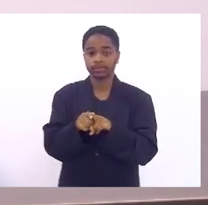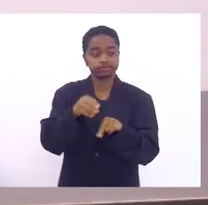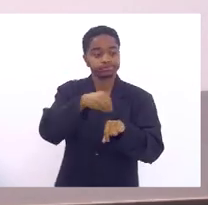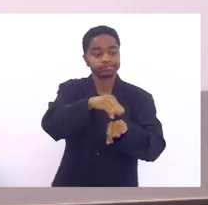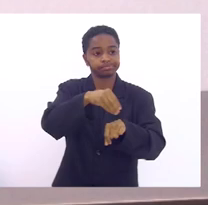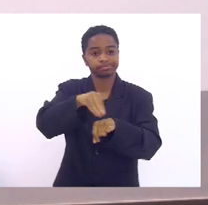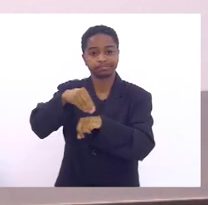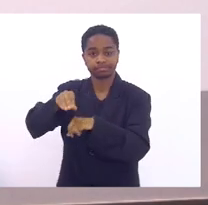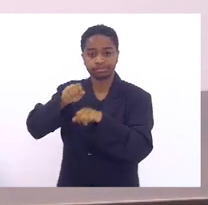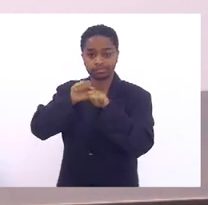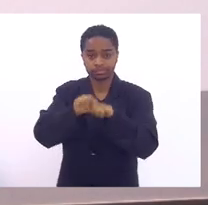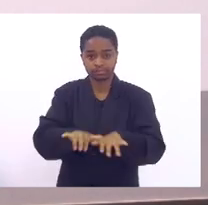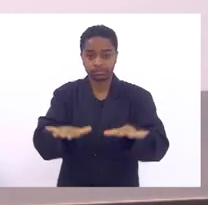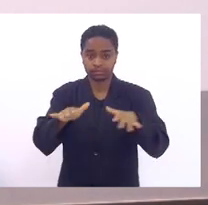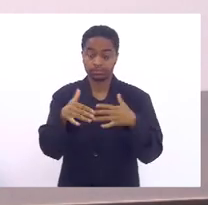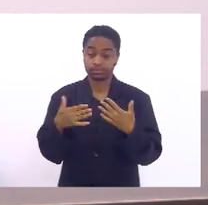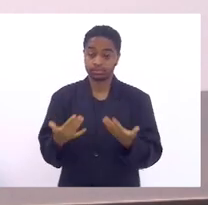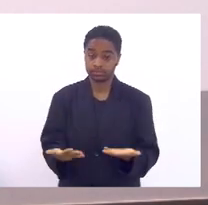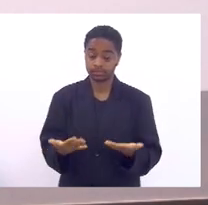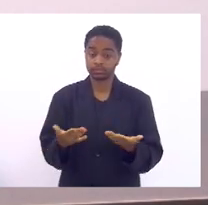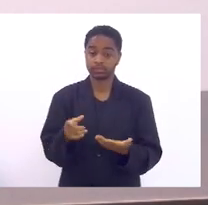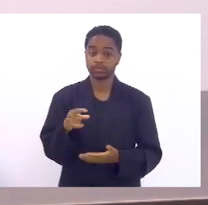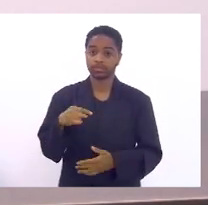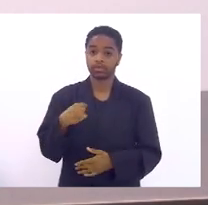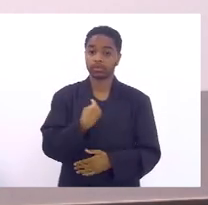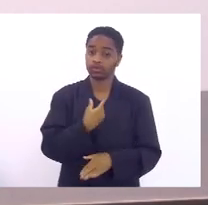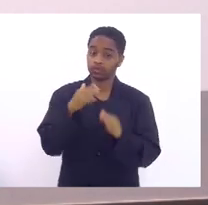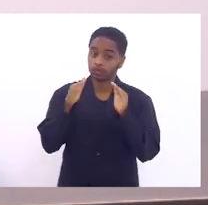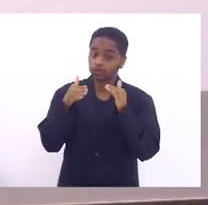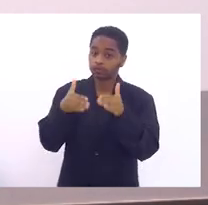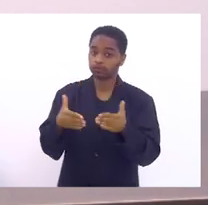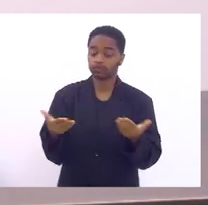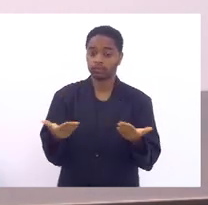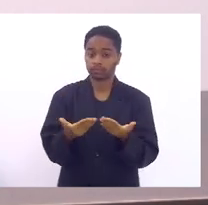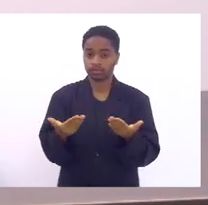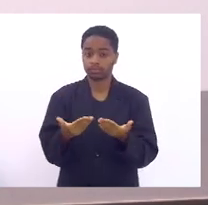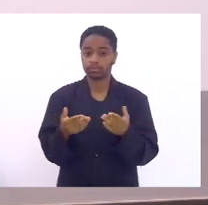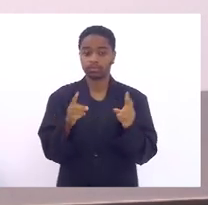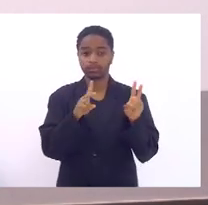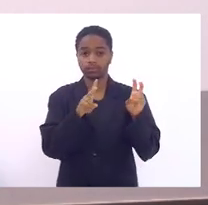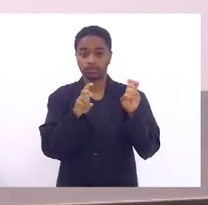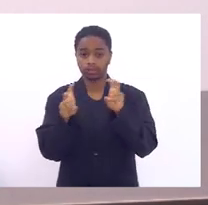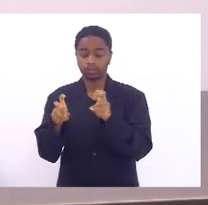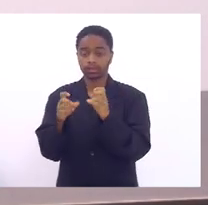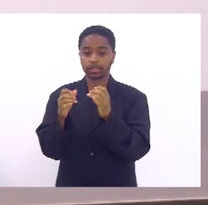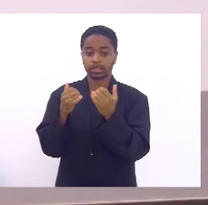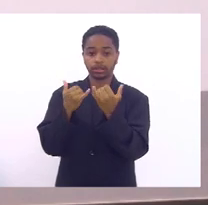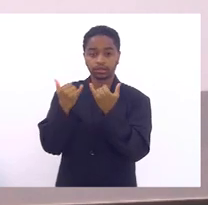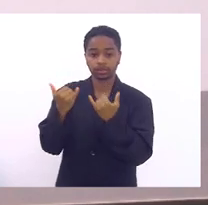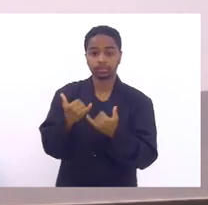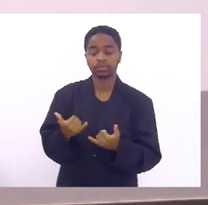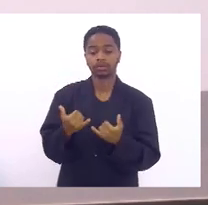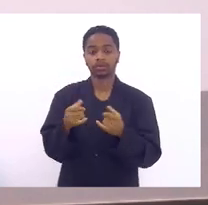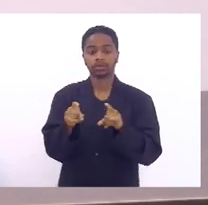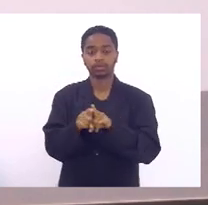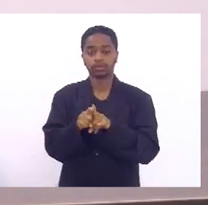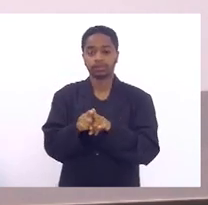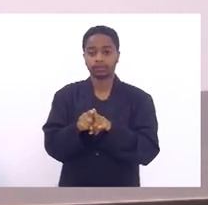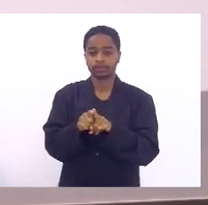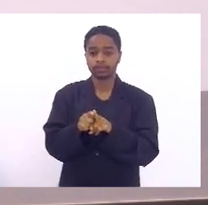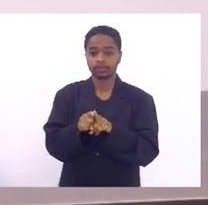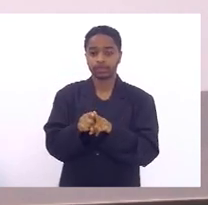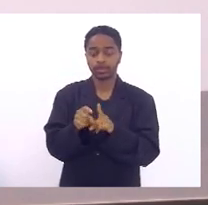né então enfim Sim a gente vem focando bastante nessa materialização desses dados né o mapa do feminicídio